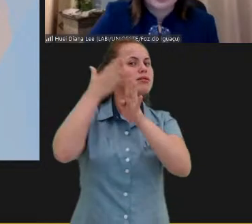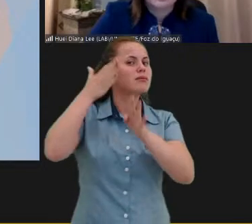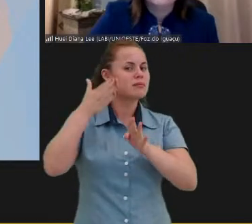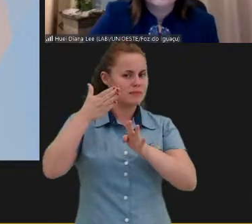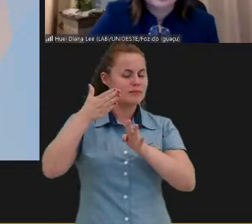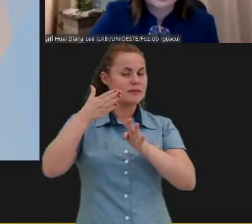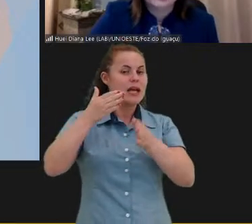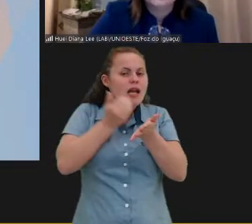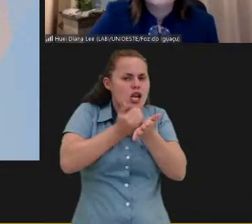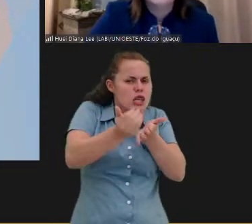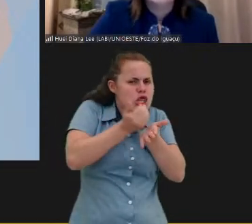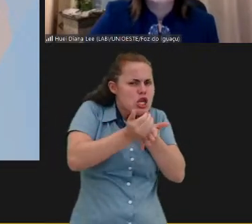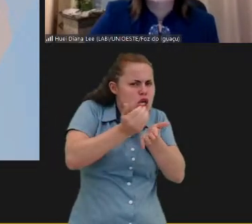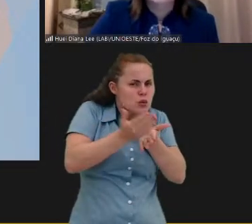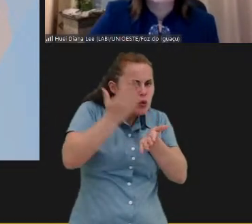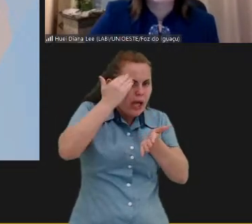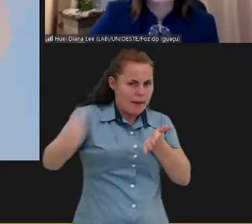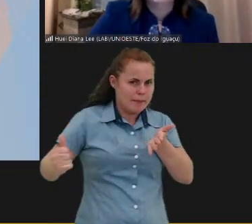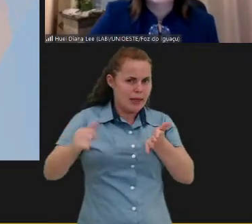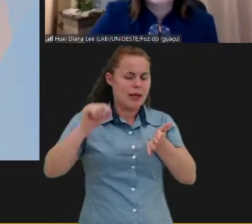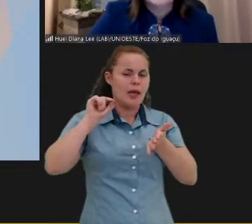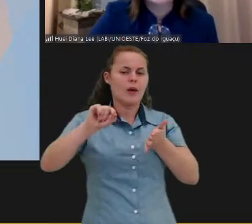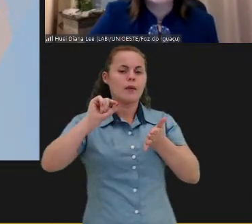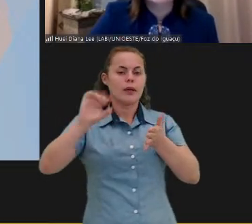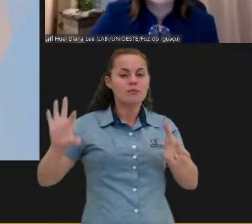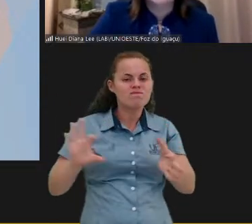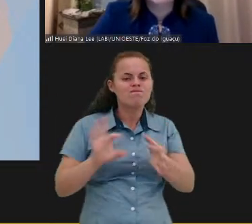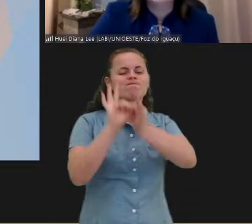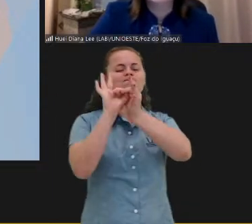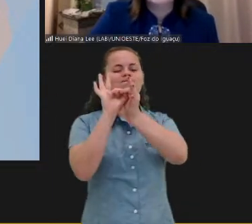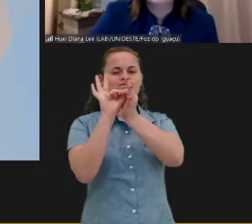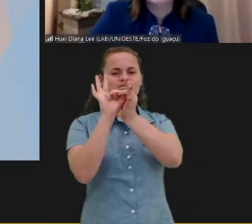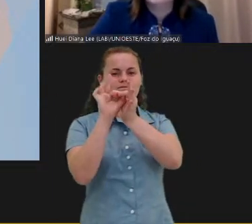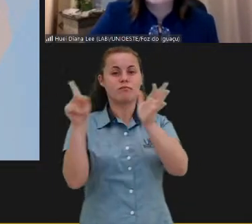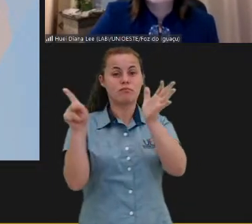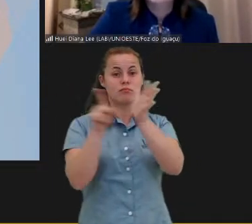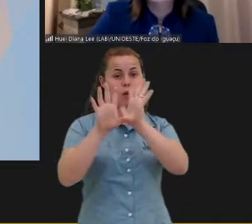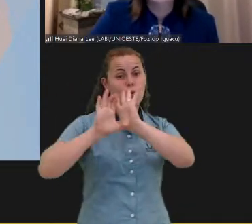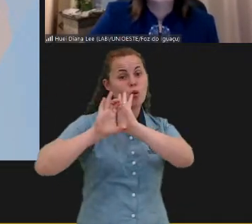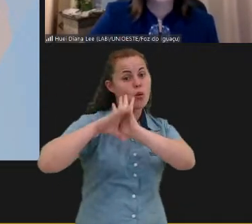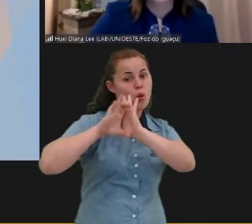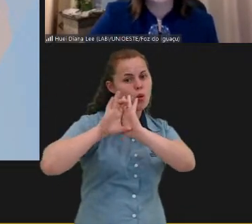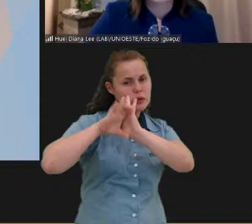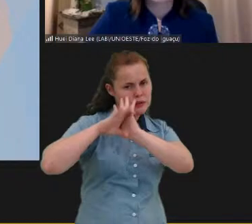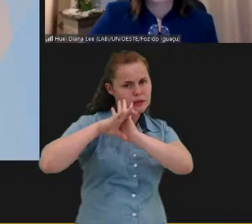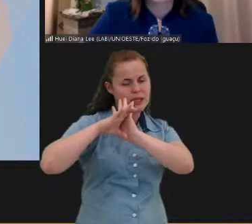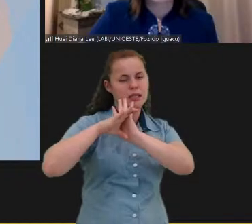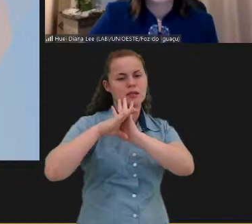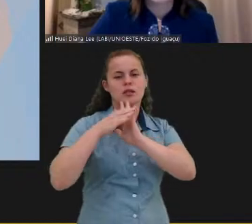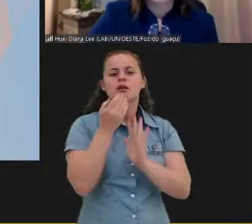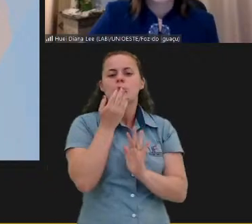essa palavra, saber, estava ligada ao conceito de sabor.